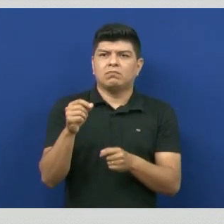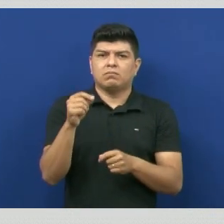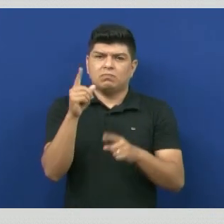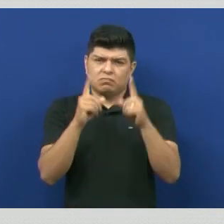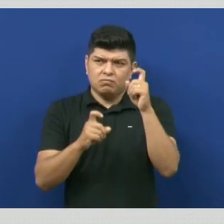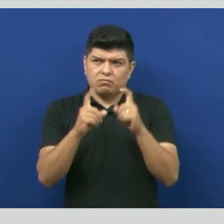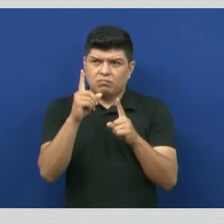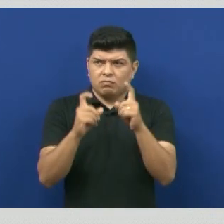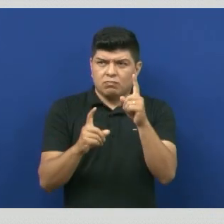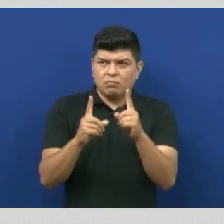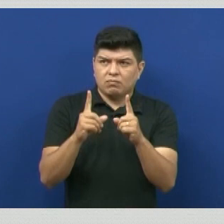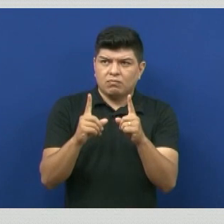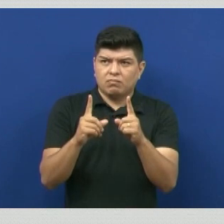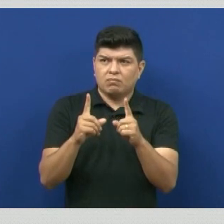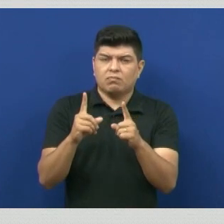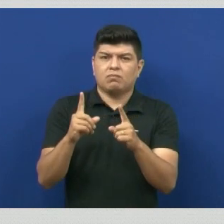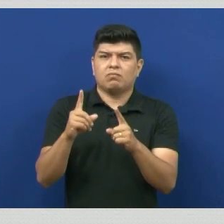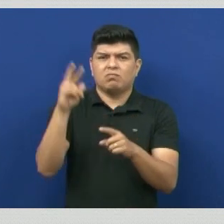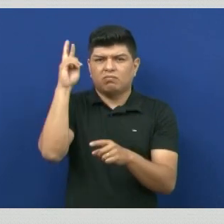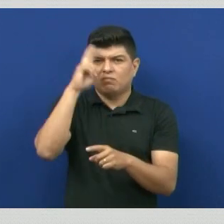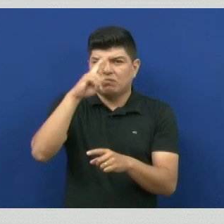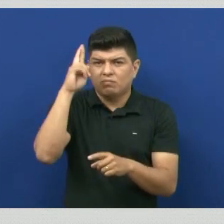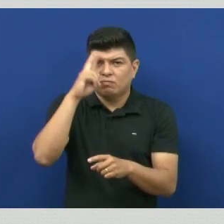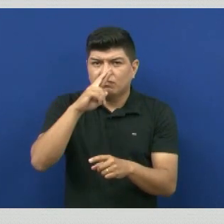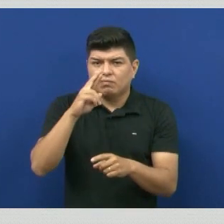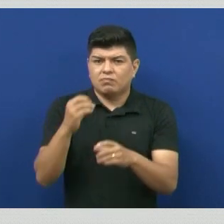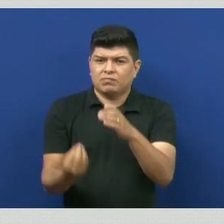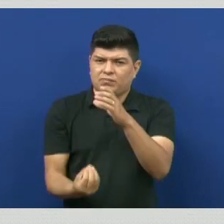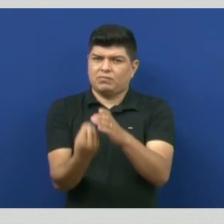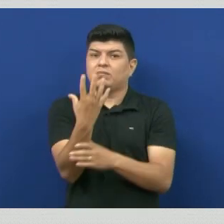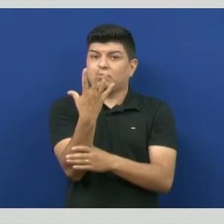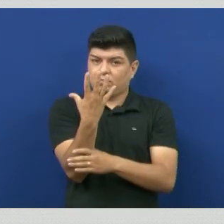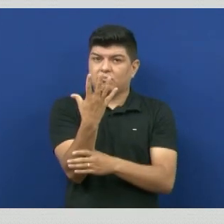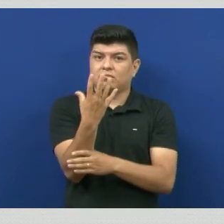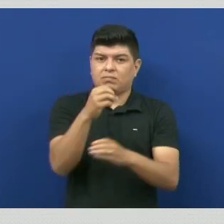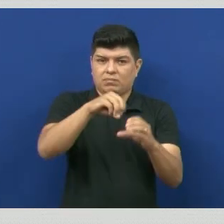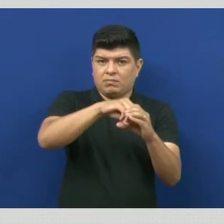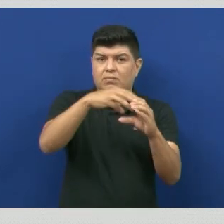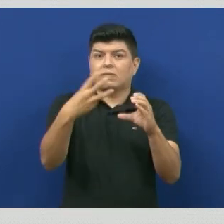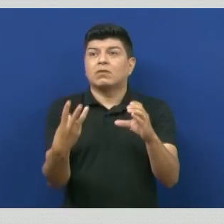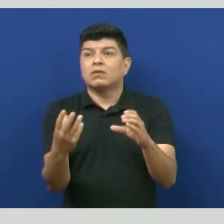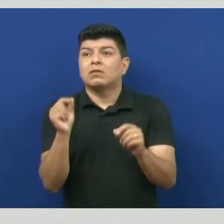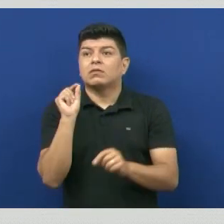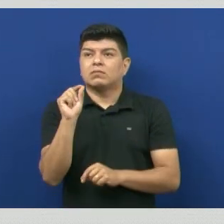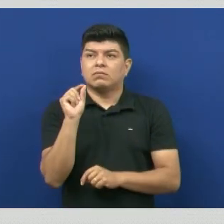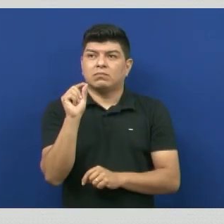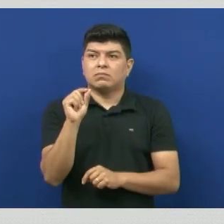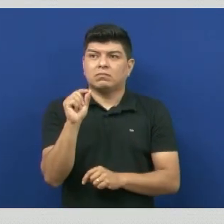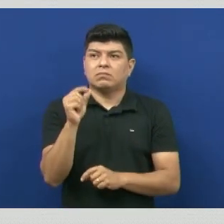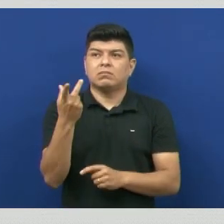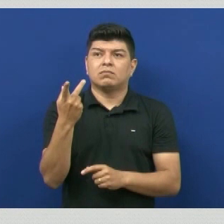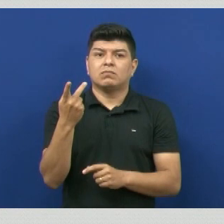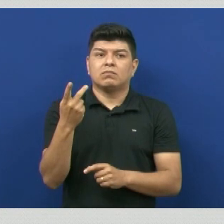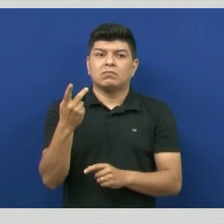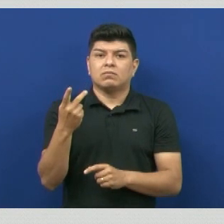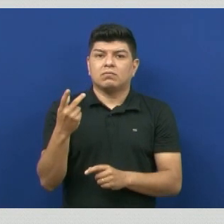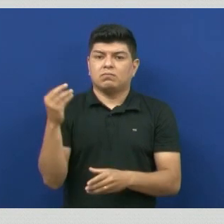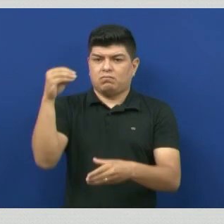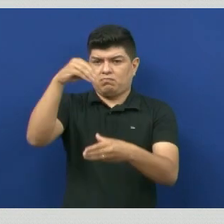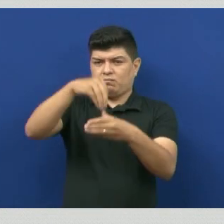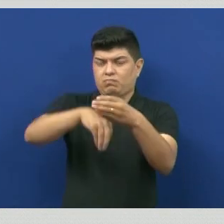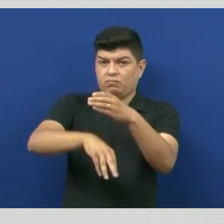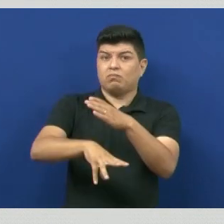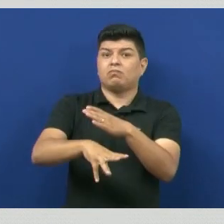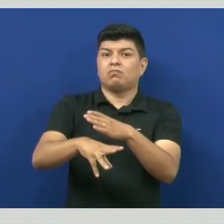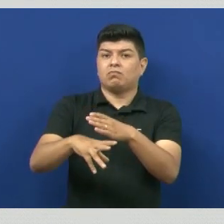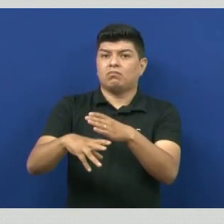ou seja, o contexto histórico em que ela foi construída. Caracteriza-se pelos elementos que foram